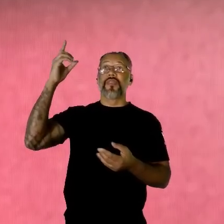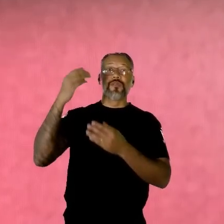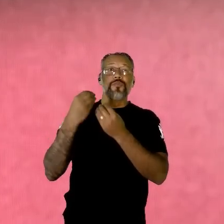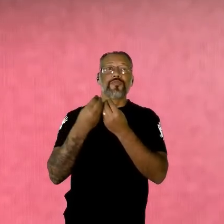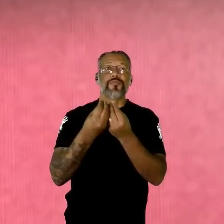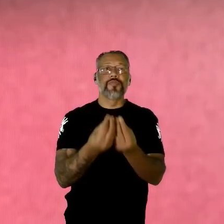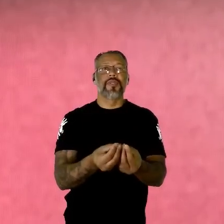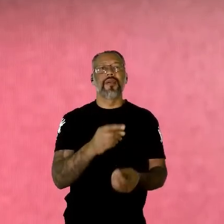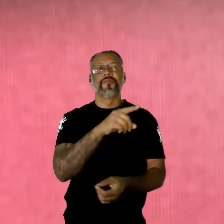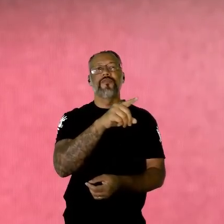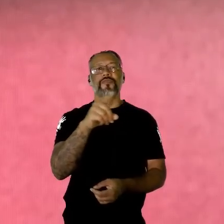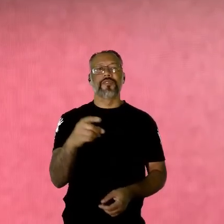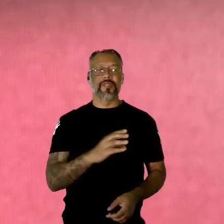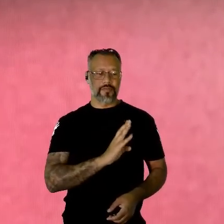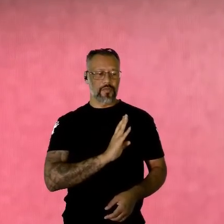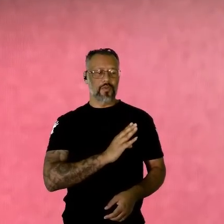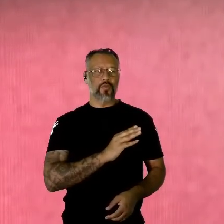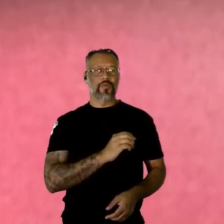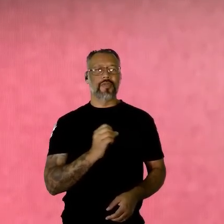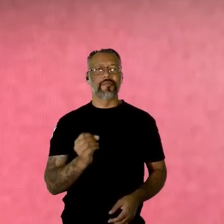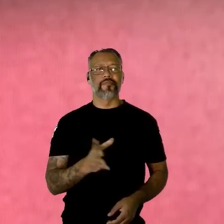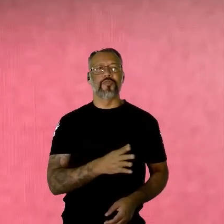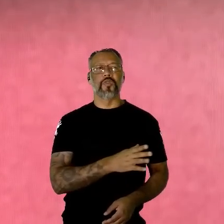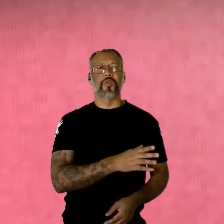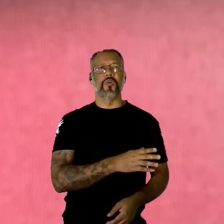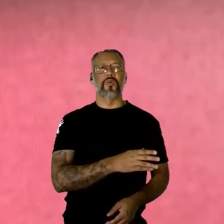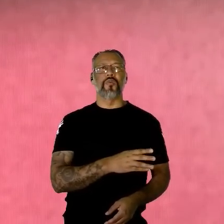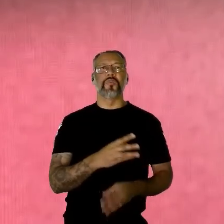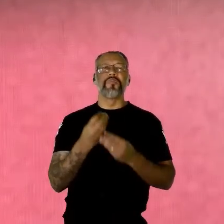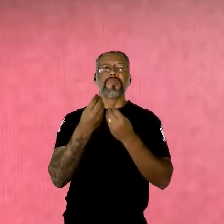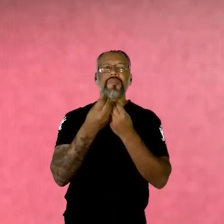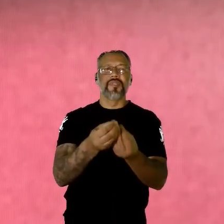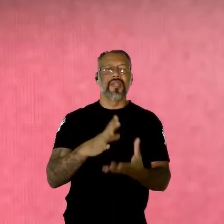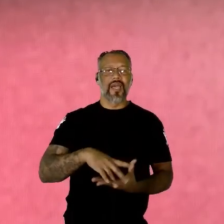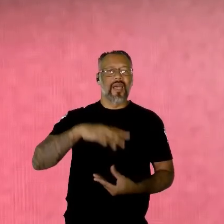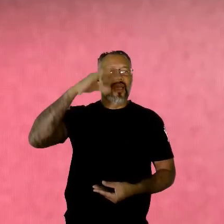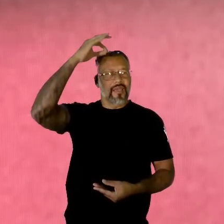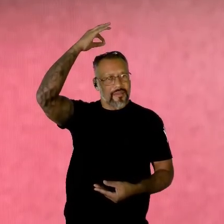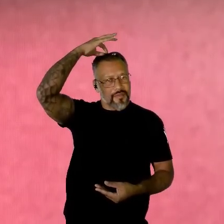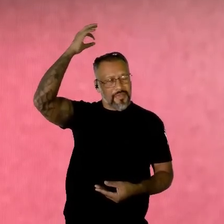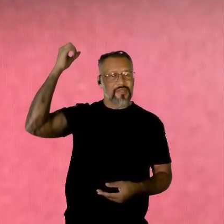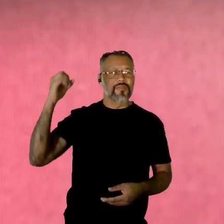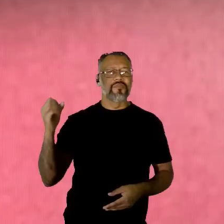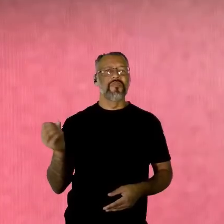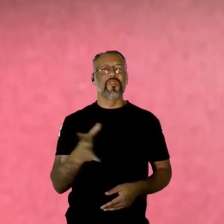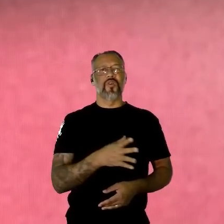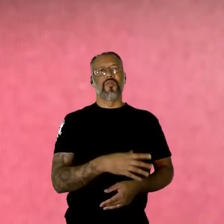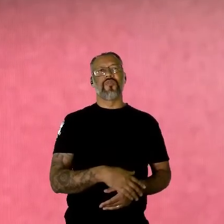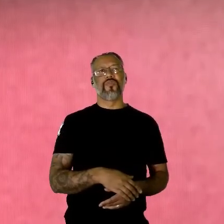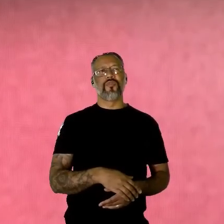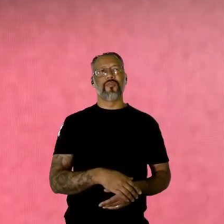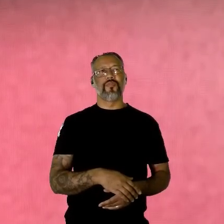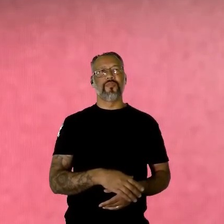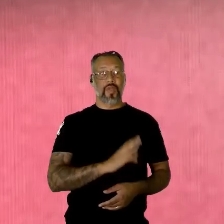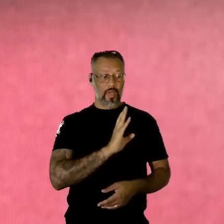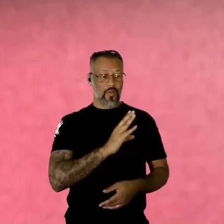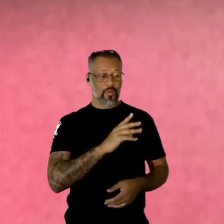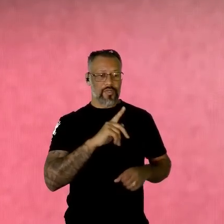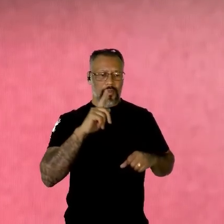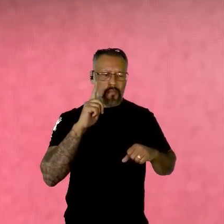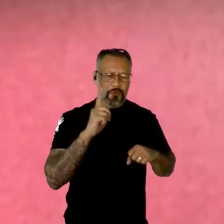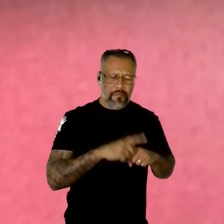novo porém um espírito novo em vocês tirarei de vocês o coração de pedra